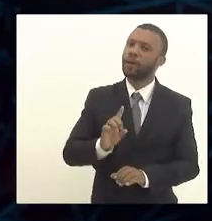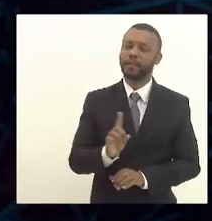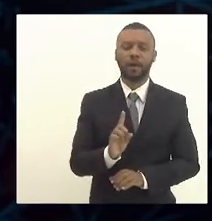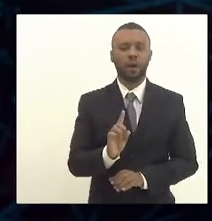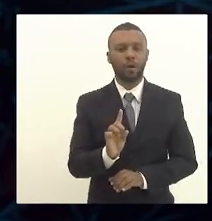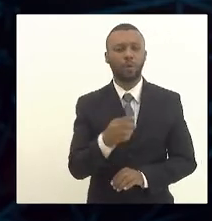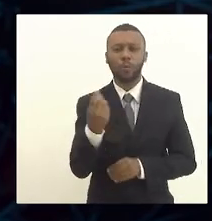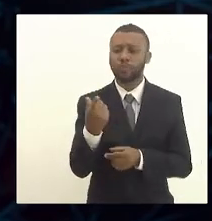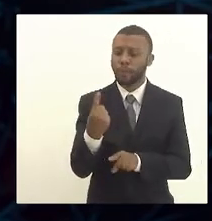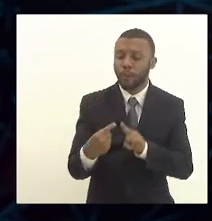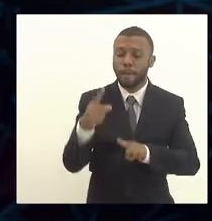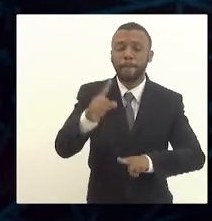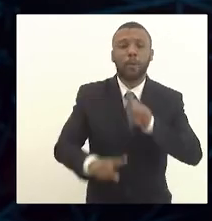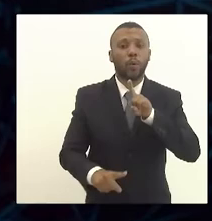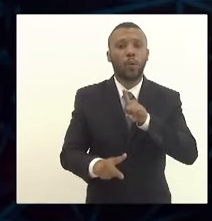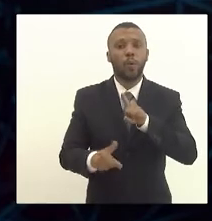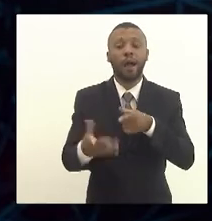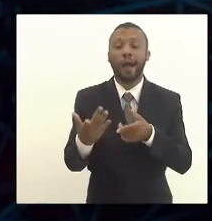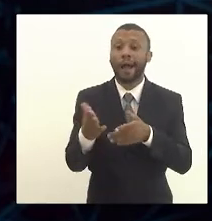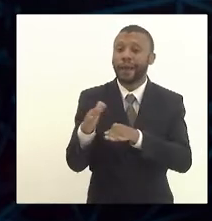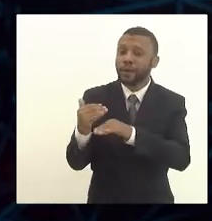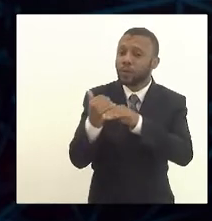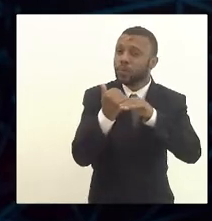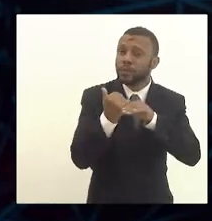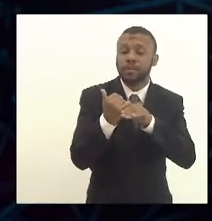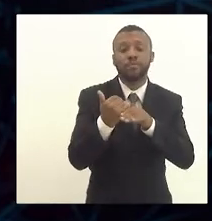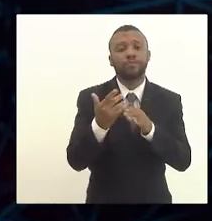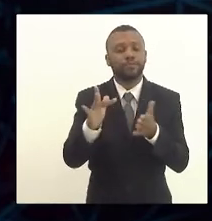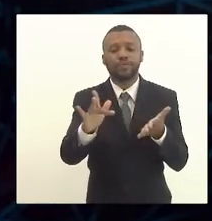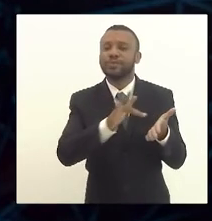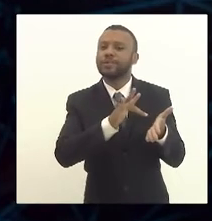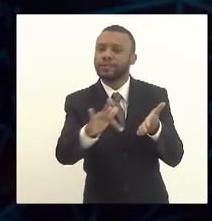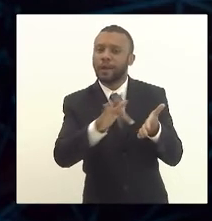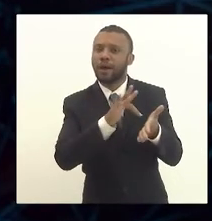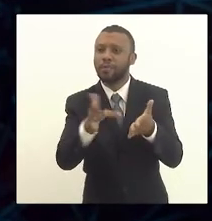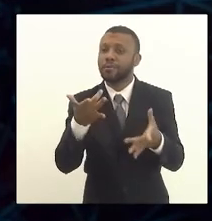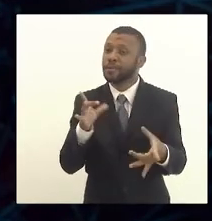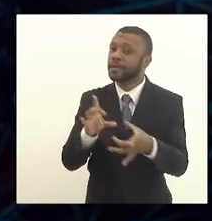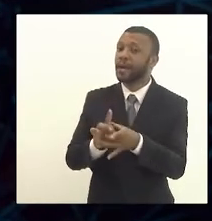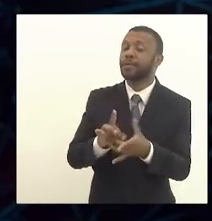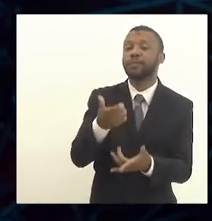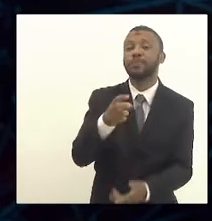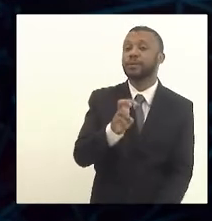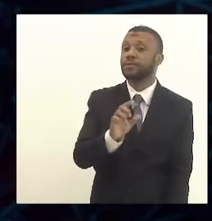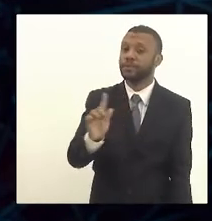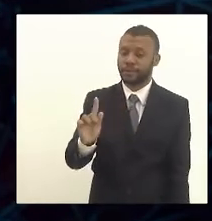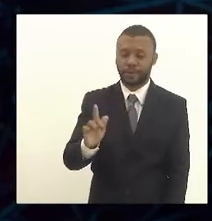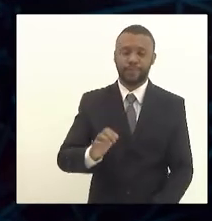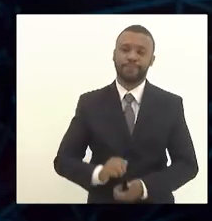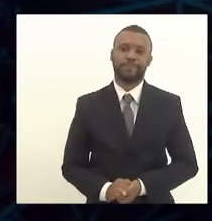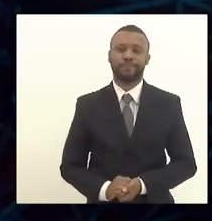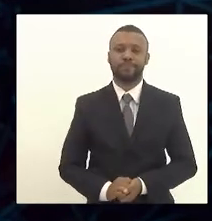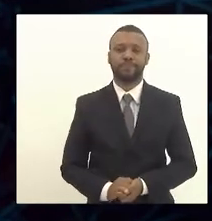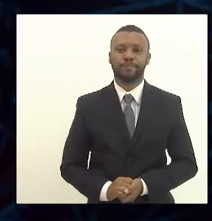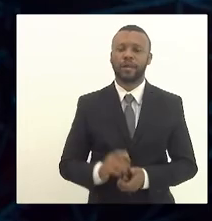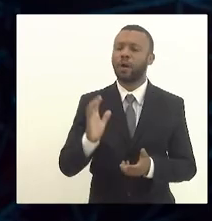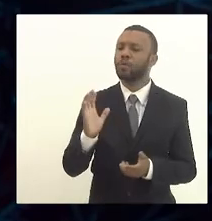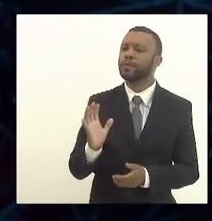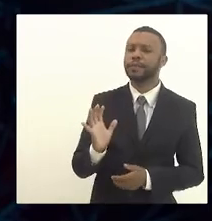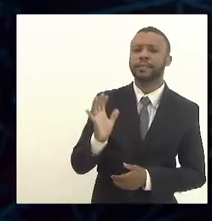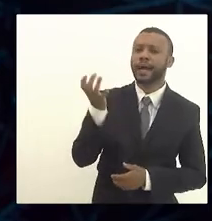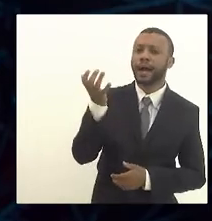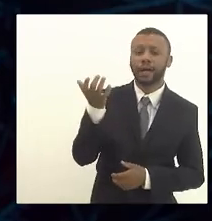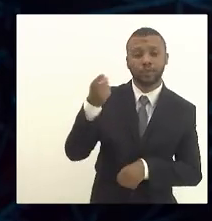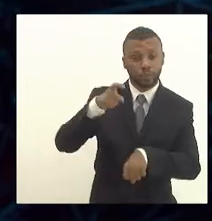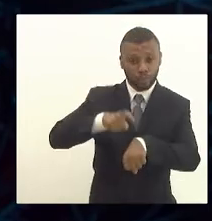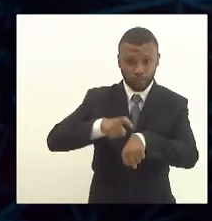inclusão digital pelo 5G, tema desse grande evento de hoje. Bom, o cenário atual do 5G, já não